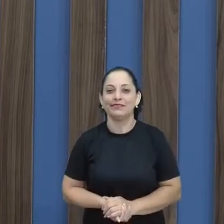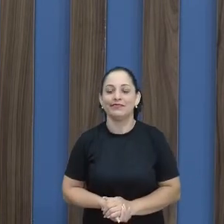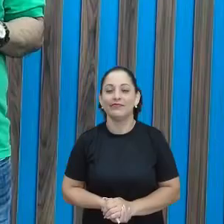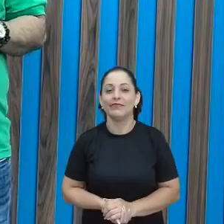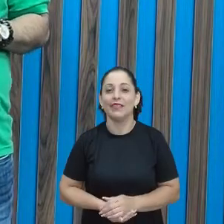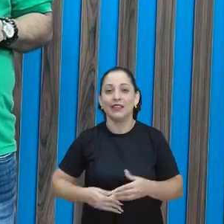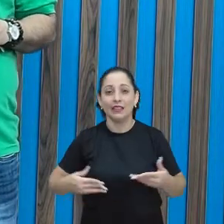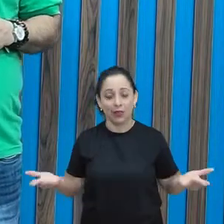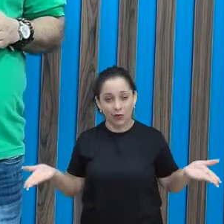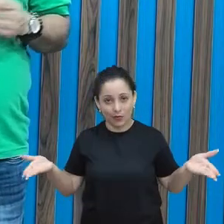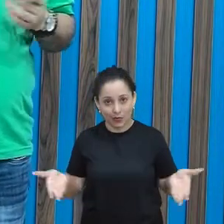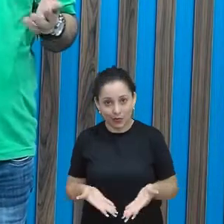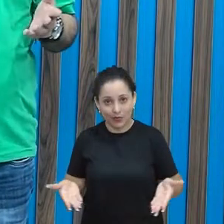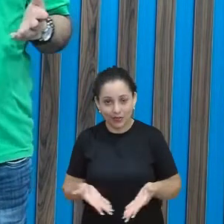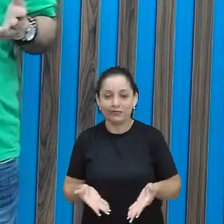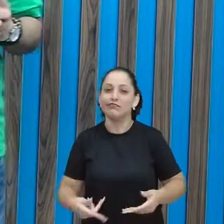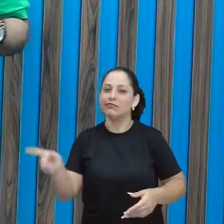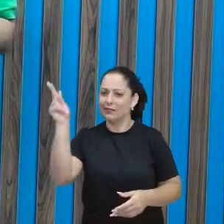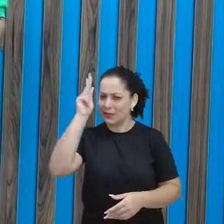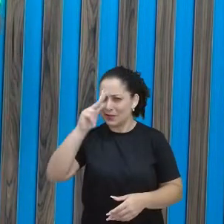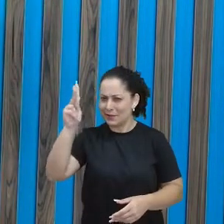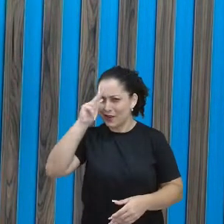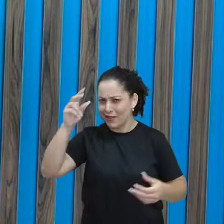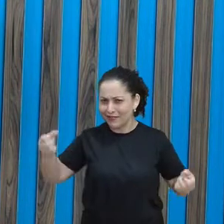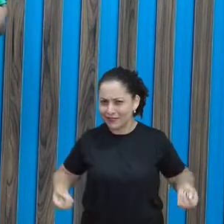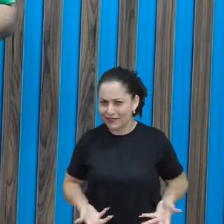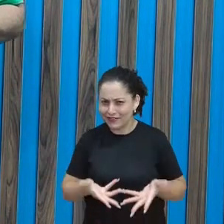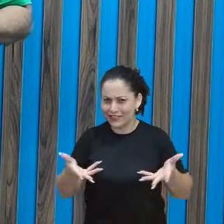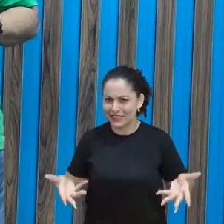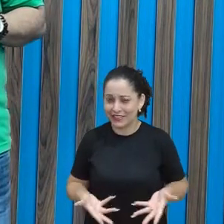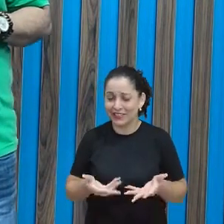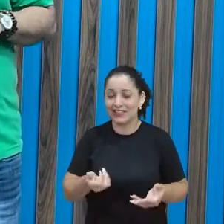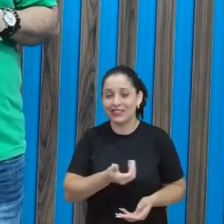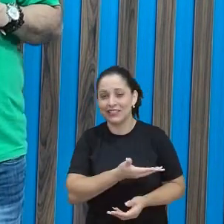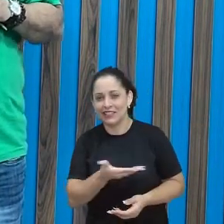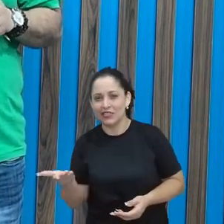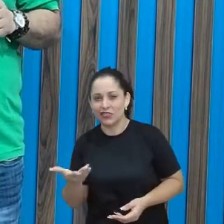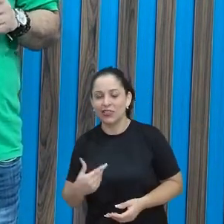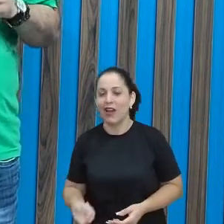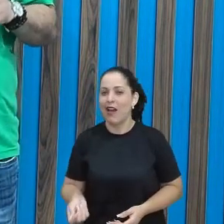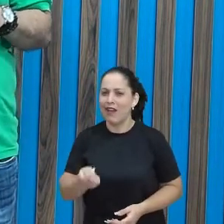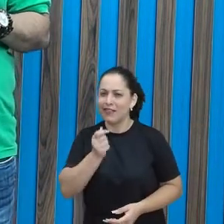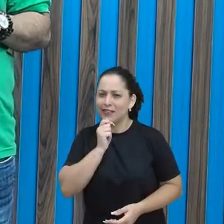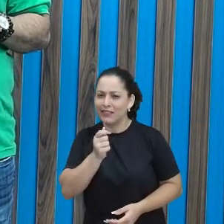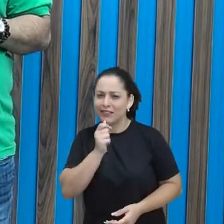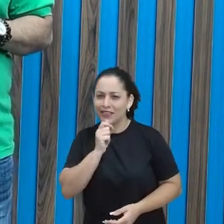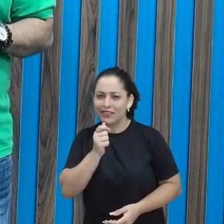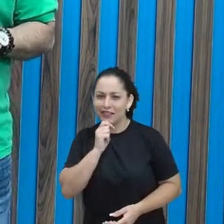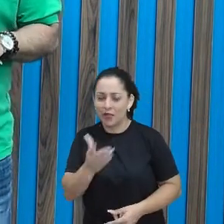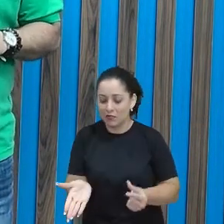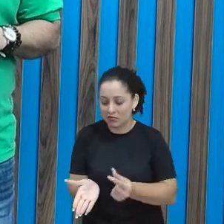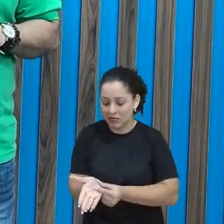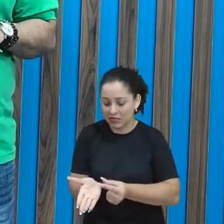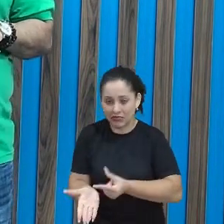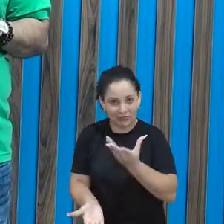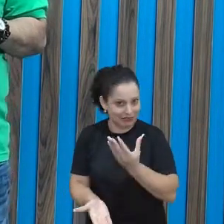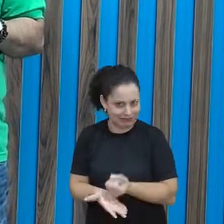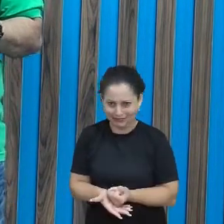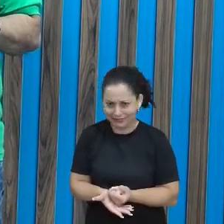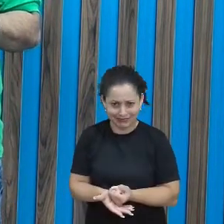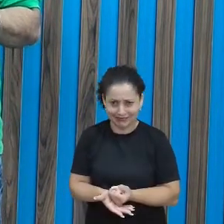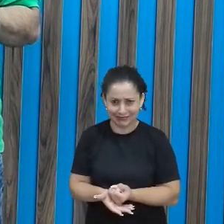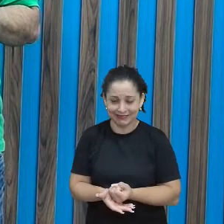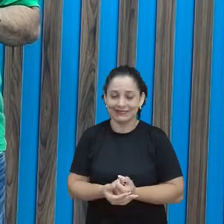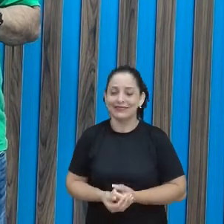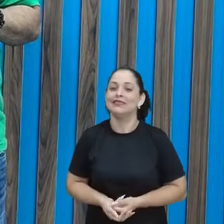né? Então, só lembrando, né? Se você ainda não fez o download do aplicativo do Educa